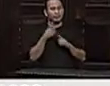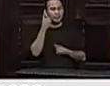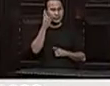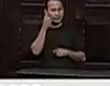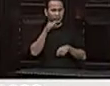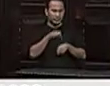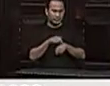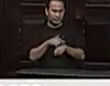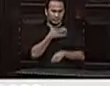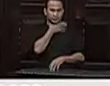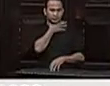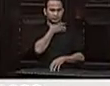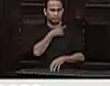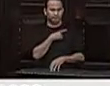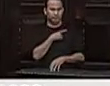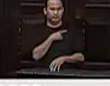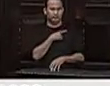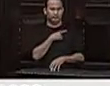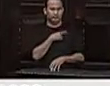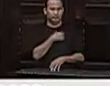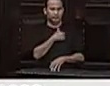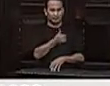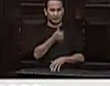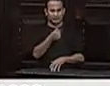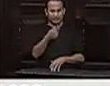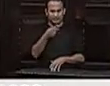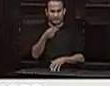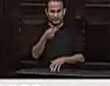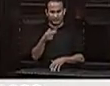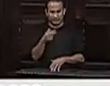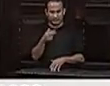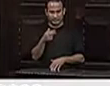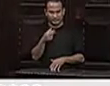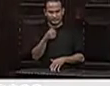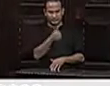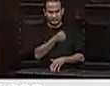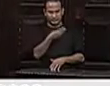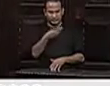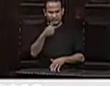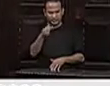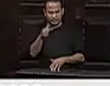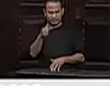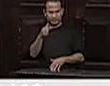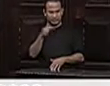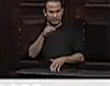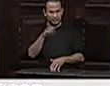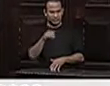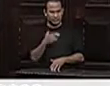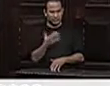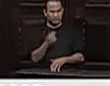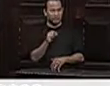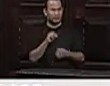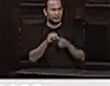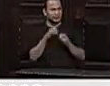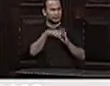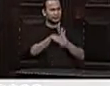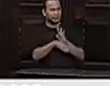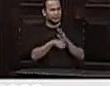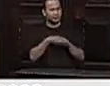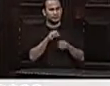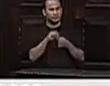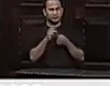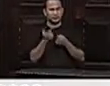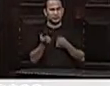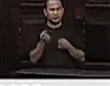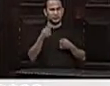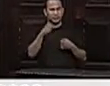crise, terão 137 milhões para fazer emenda, muitas vezes para tentar viabilizar a sua reeleição